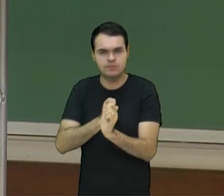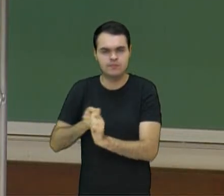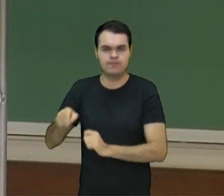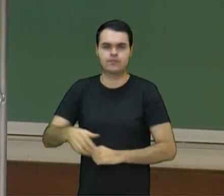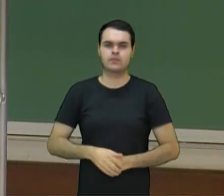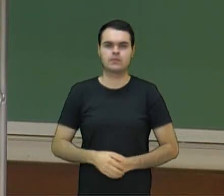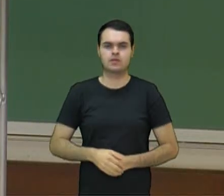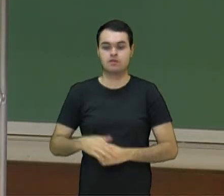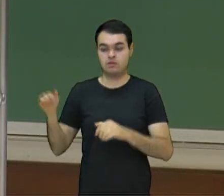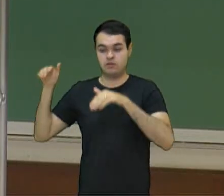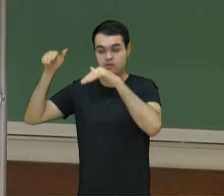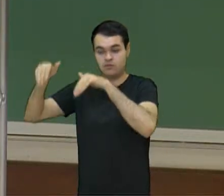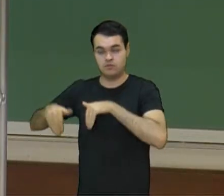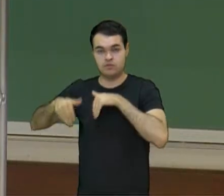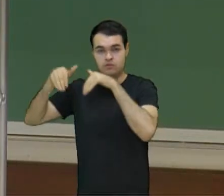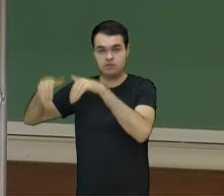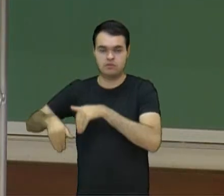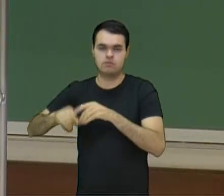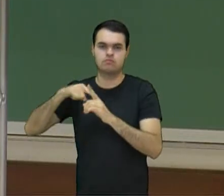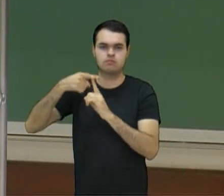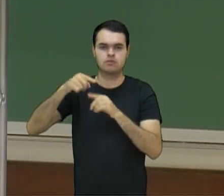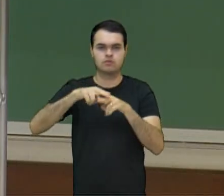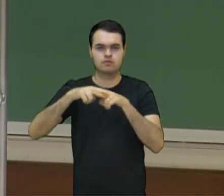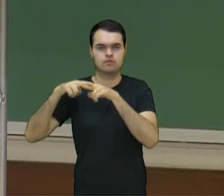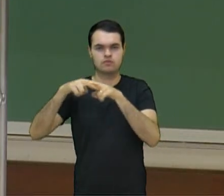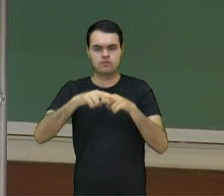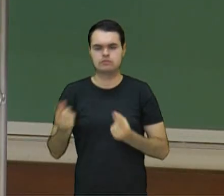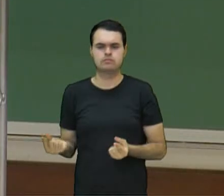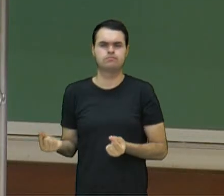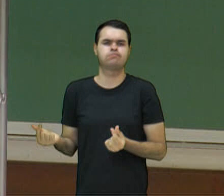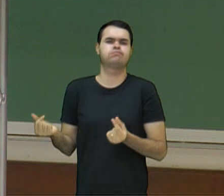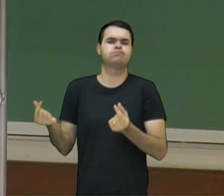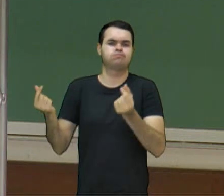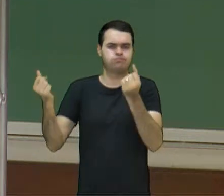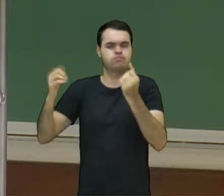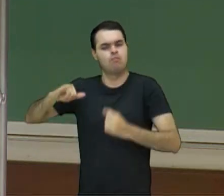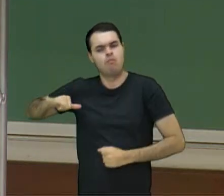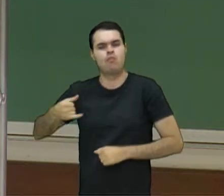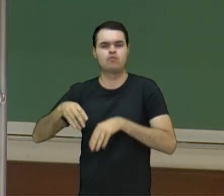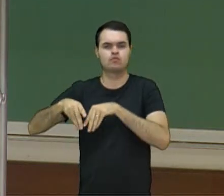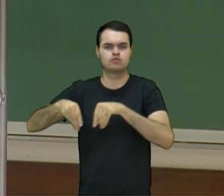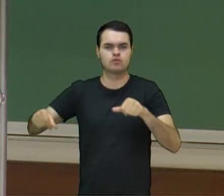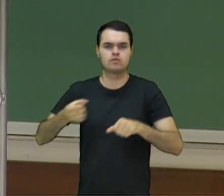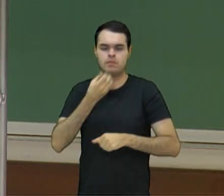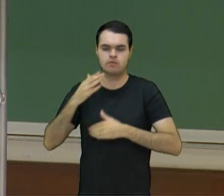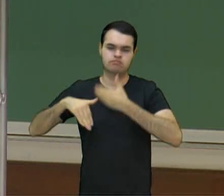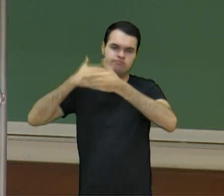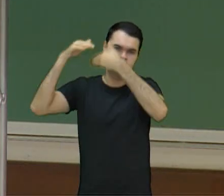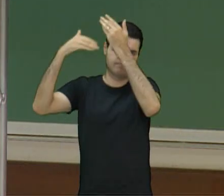Zelândia juntas têm uma riqueza, têm um uso e ocupação do solo bem mais desenvolvido.